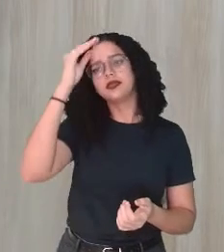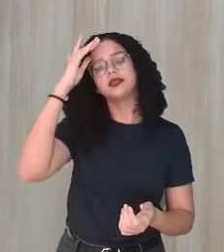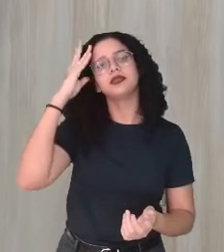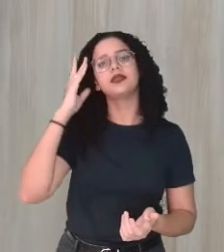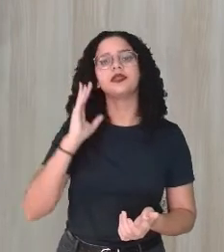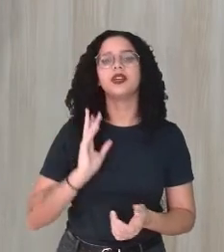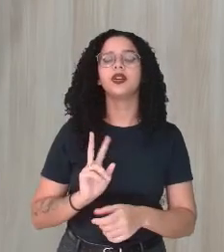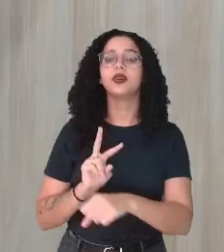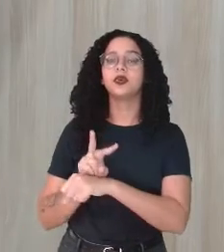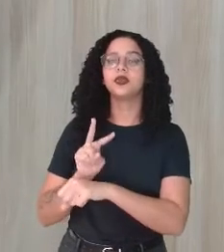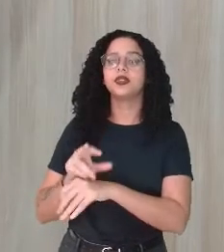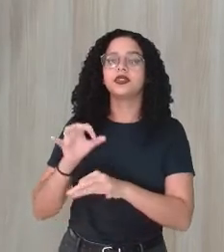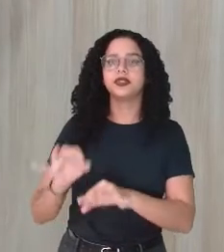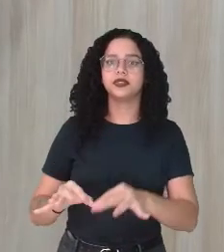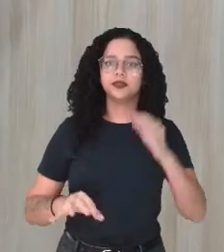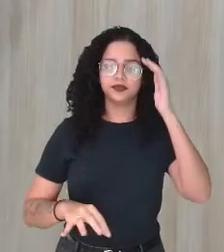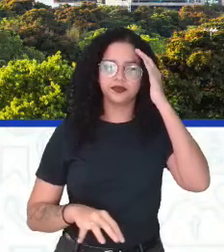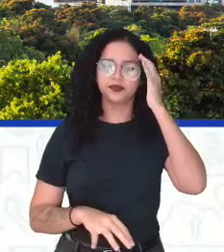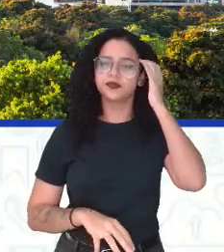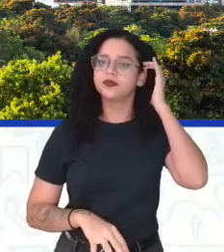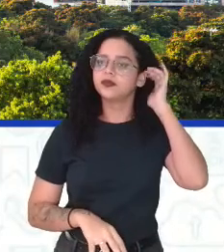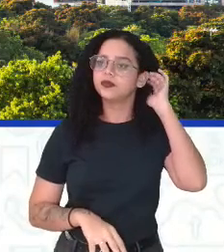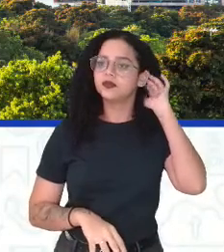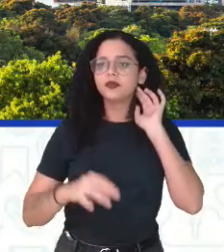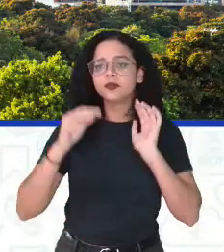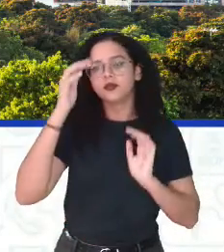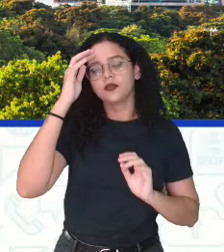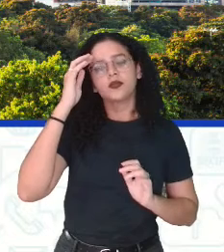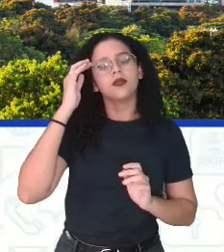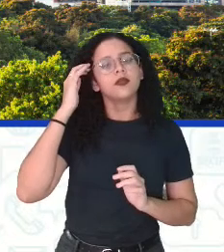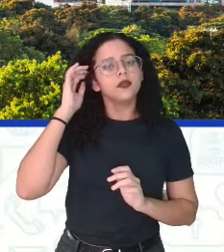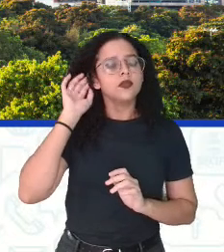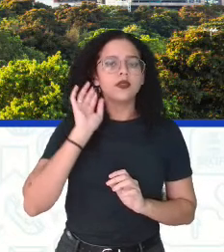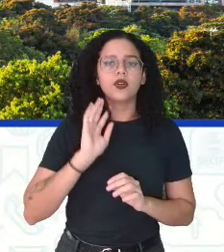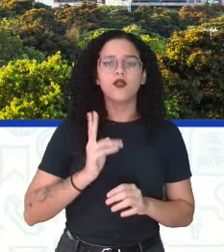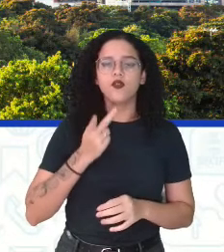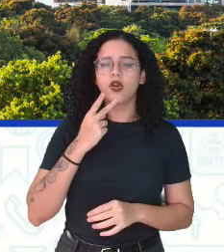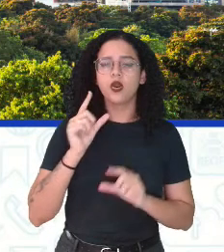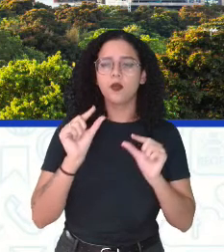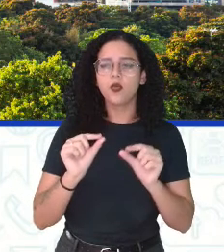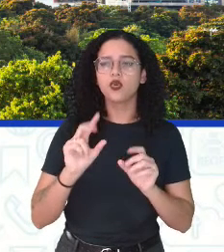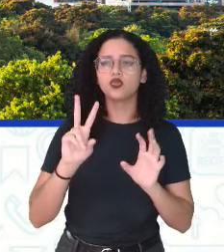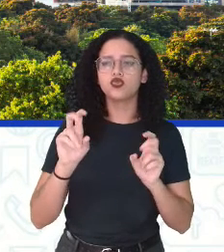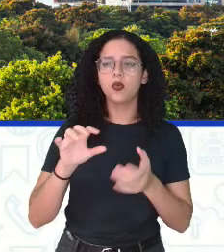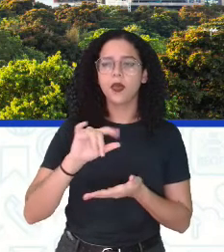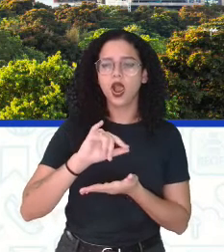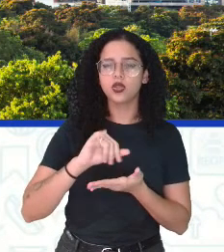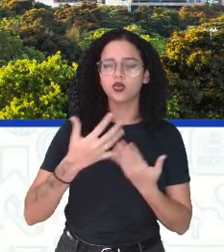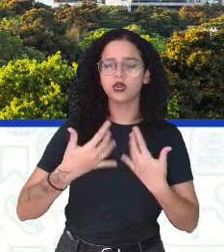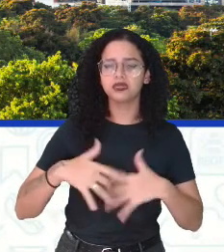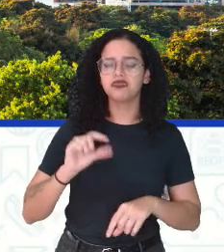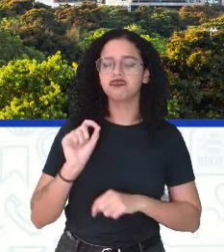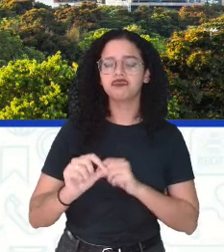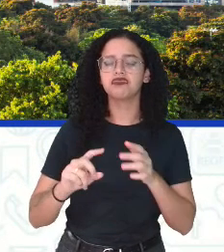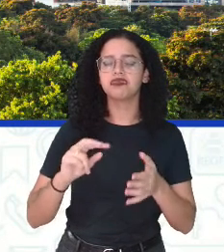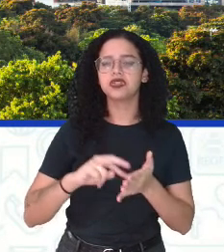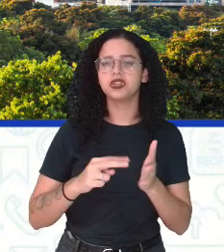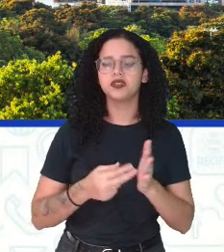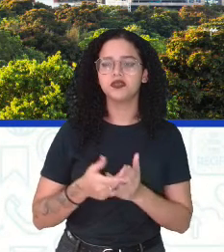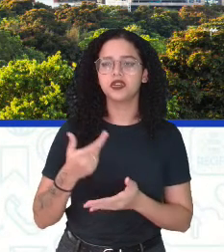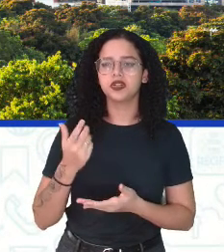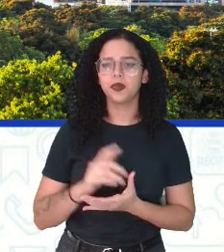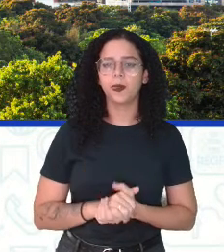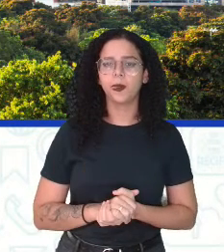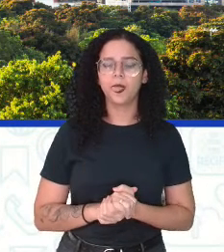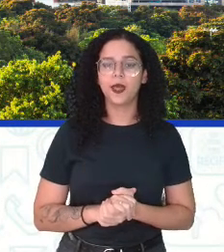mesmo. E aí temos componentes importantes aqui. Vamos falar um pouquinho de capital natural. O que é isso, prof? Olha só.